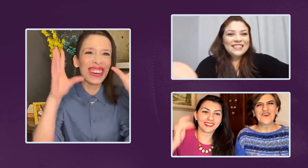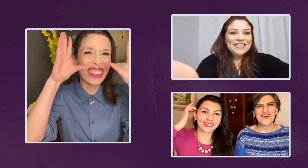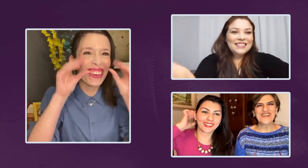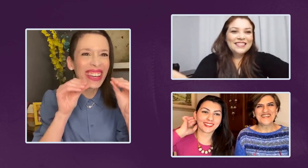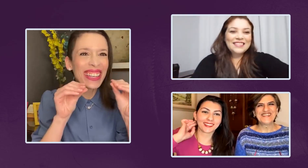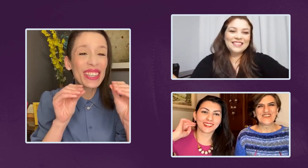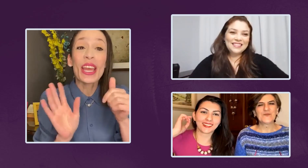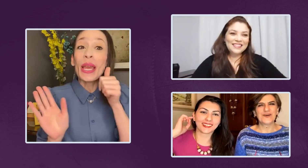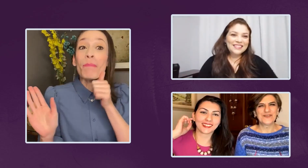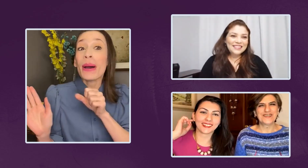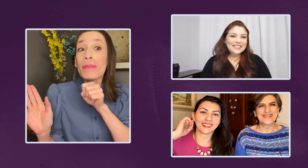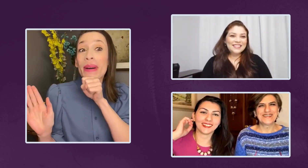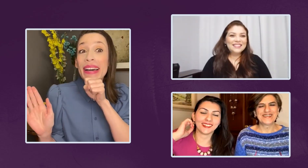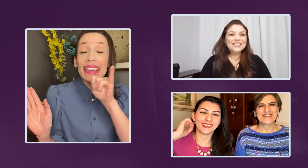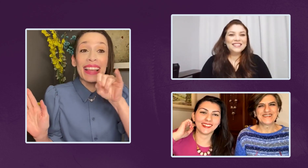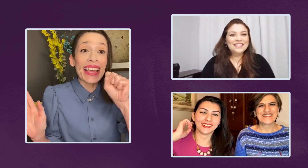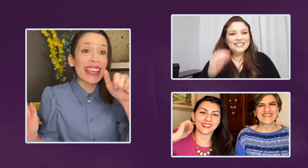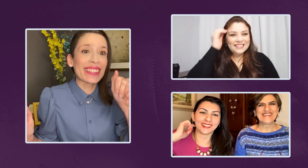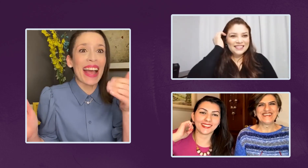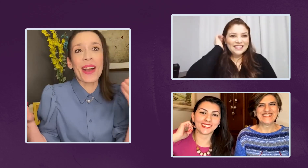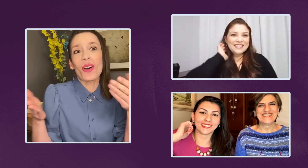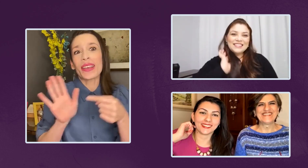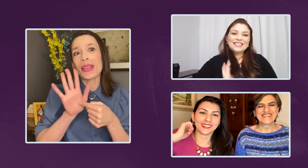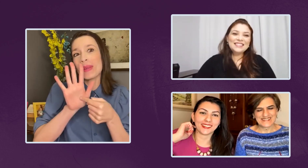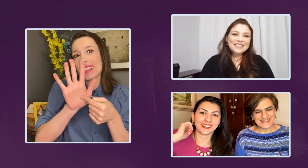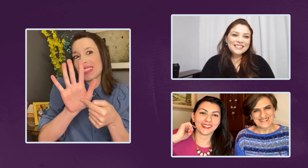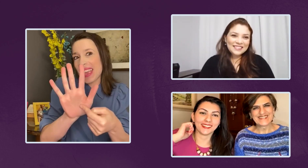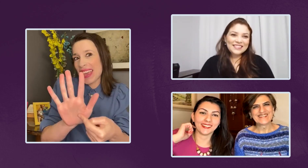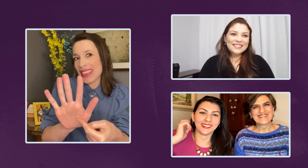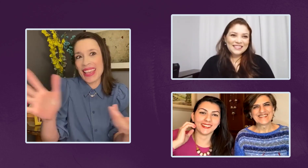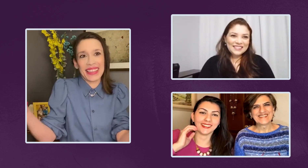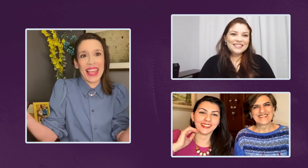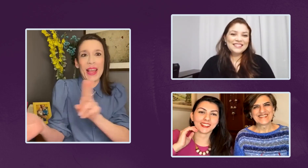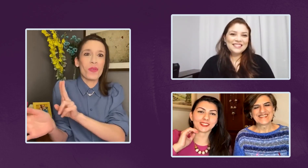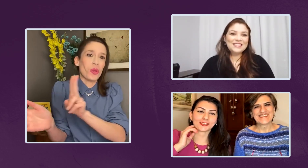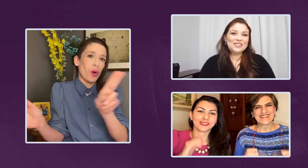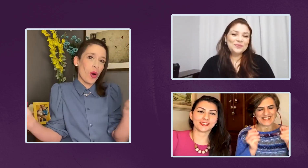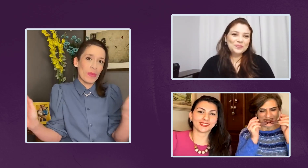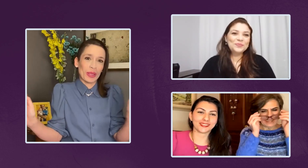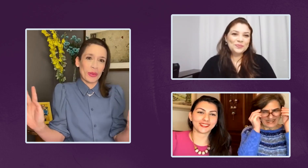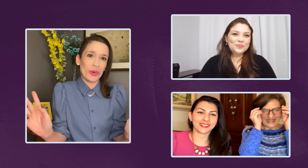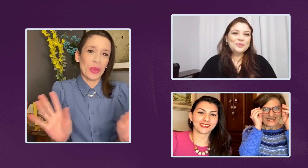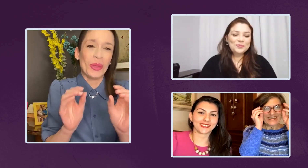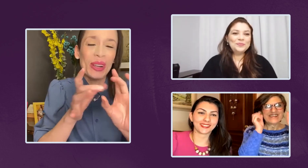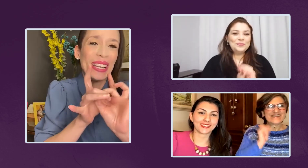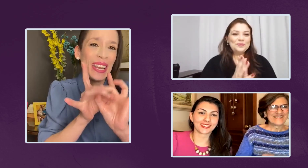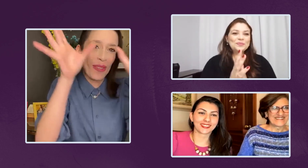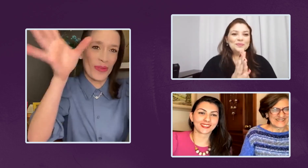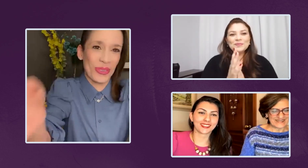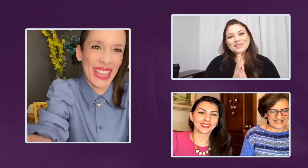Olá, boa Oi. noite. Boa noite. Mamãe da Isa, agora se apresentem, né? O nome,